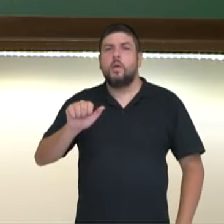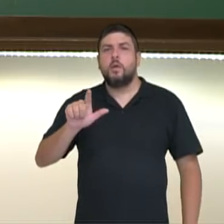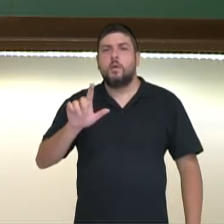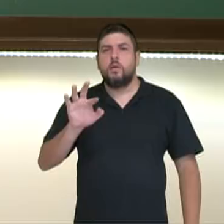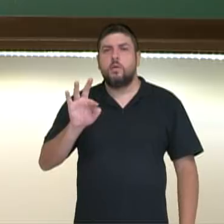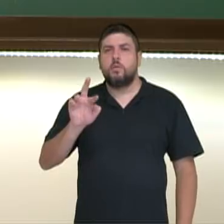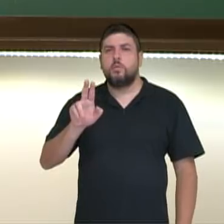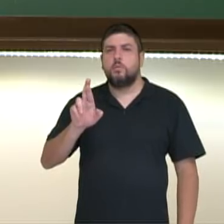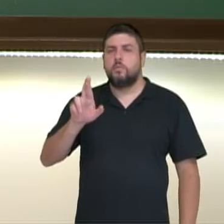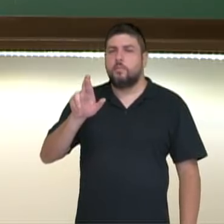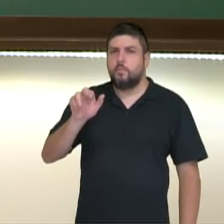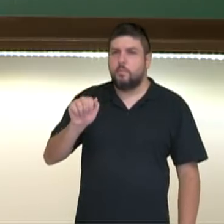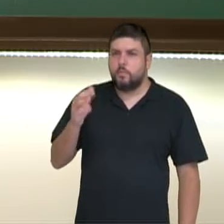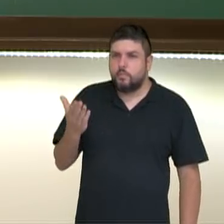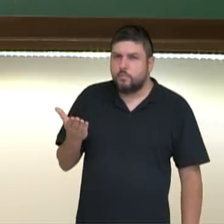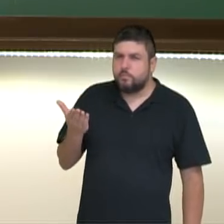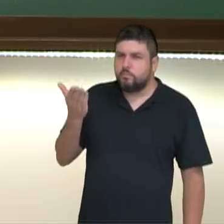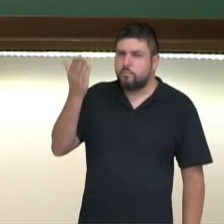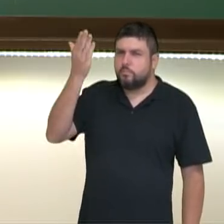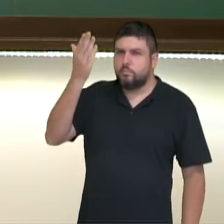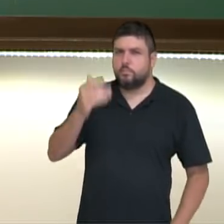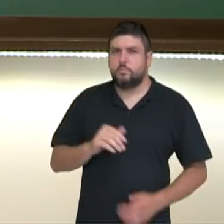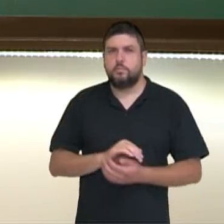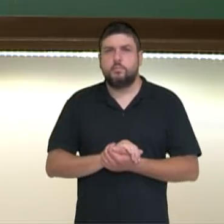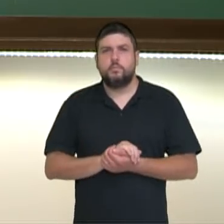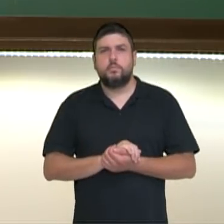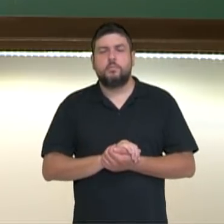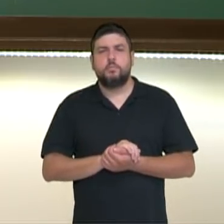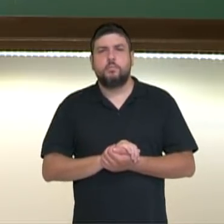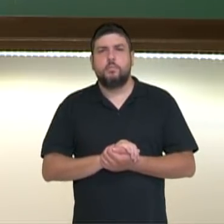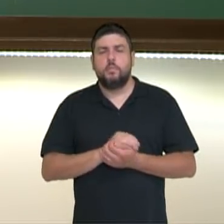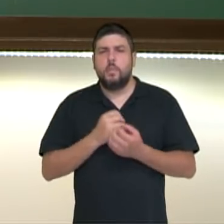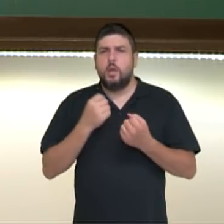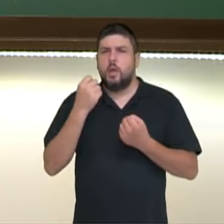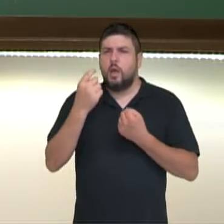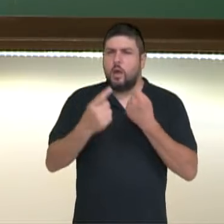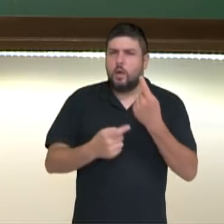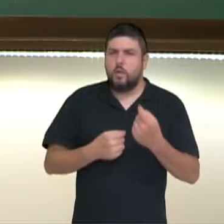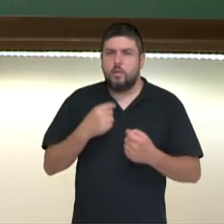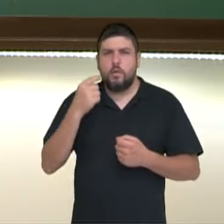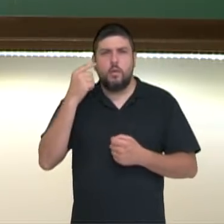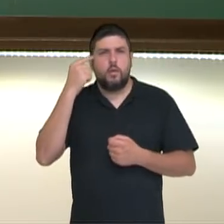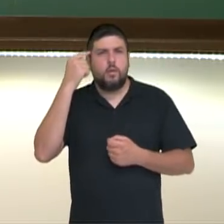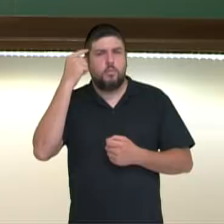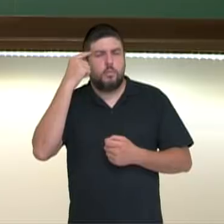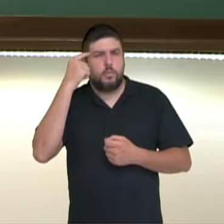Às vezes nós nos referimos à altura